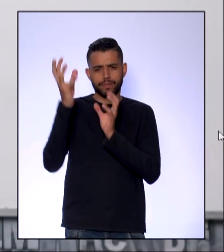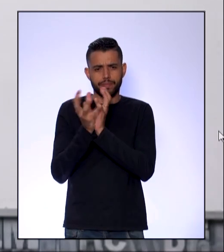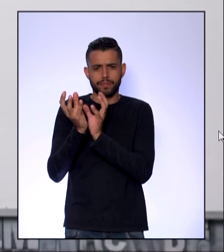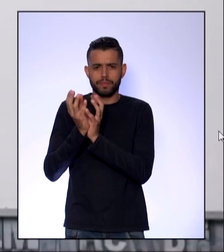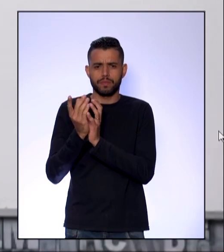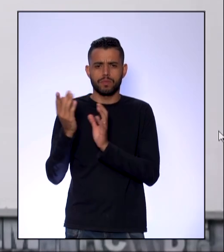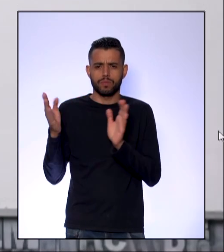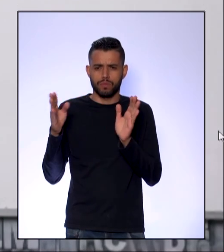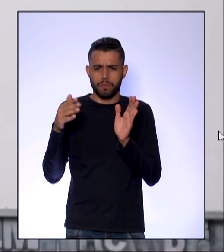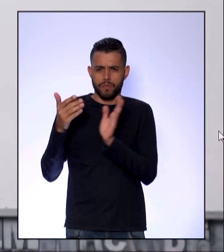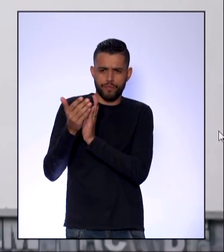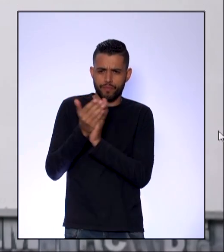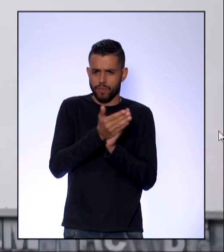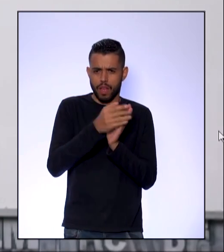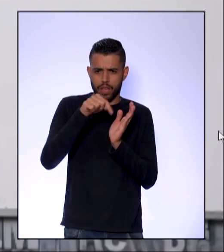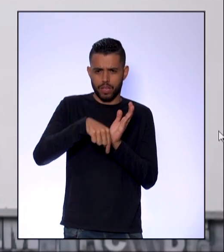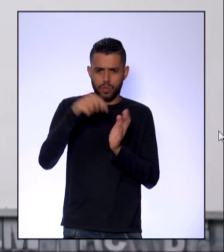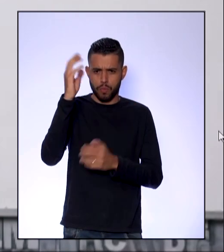Guilherme,